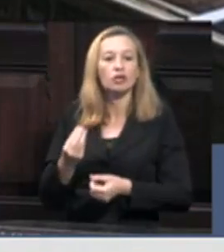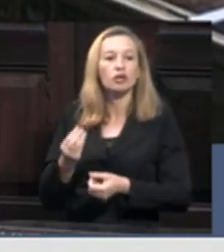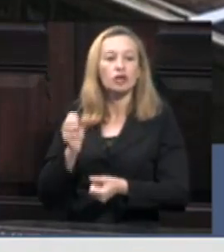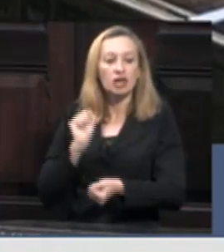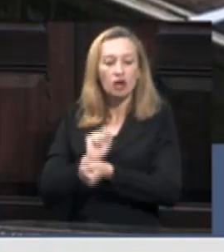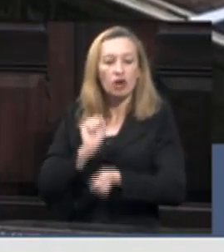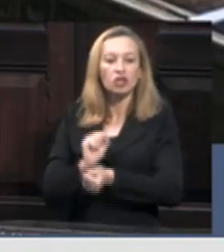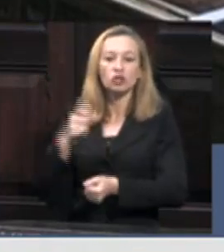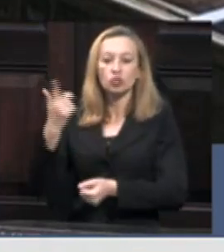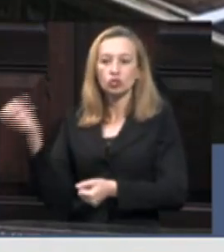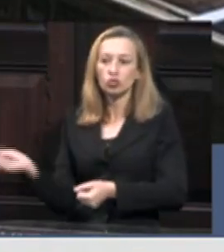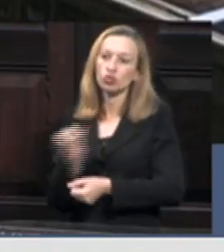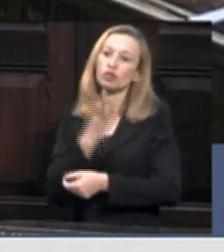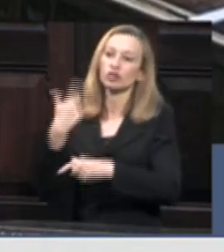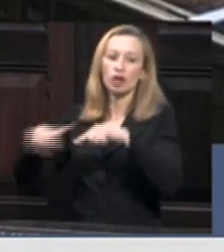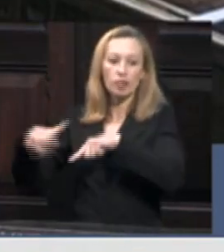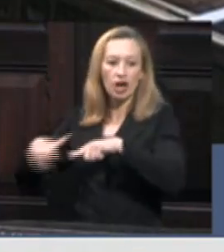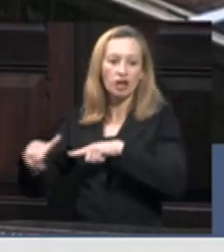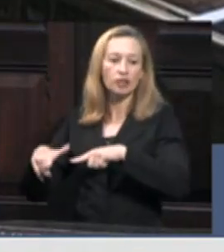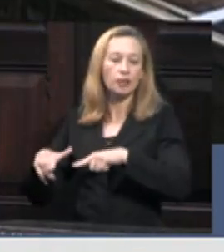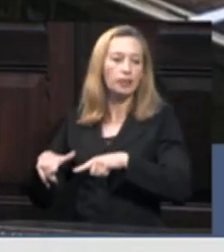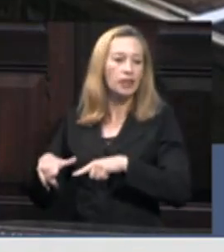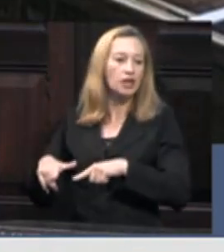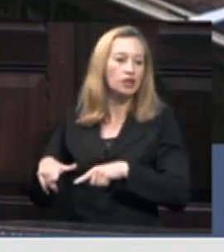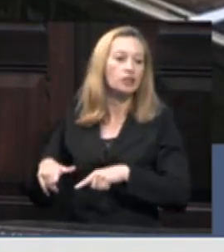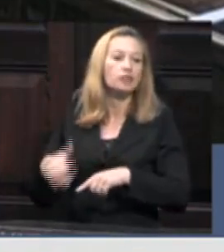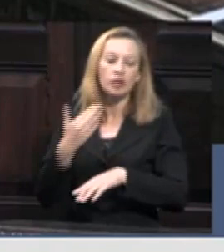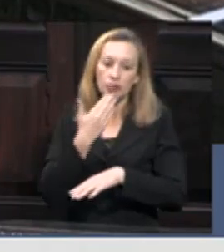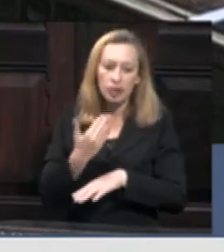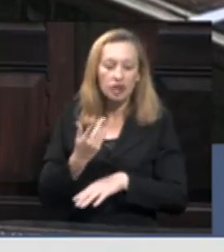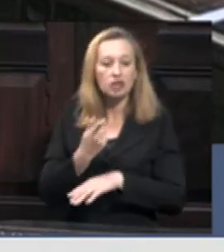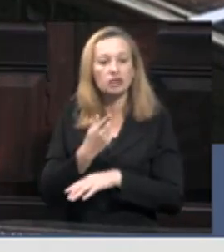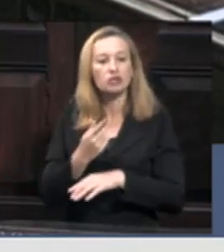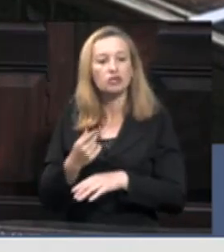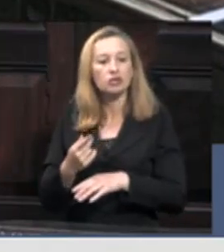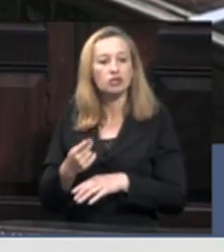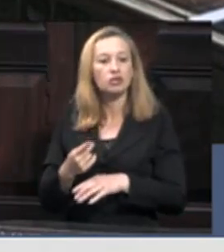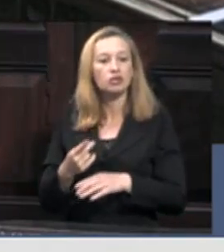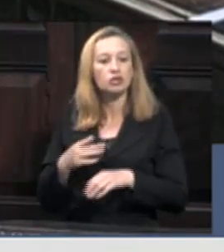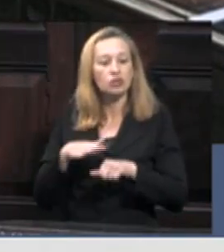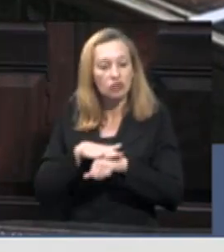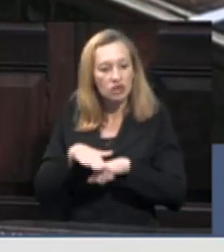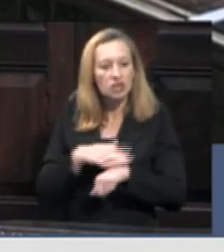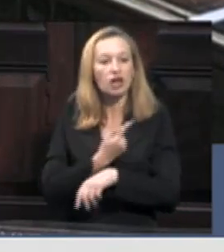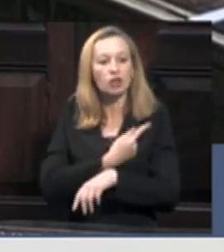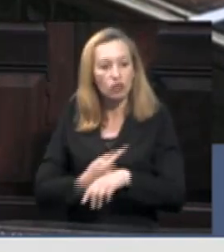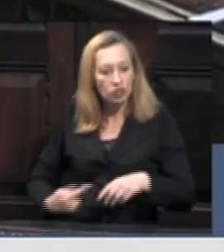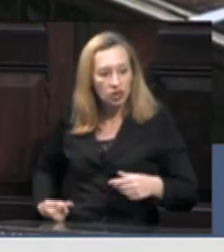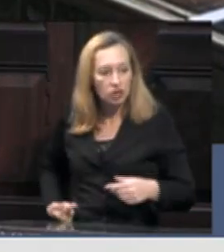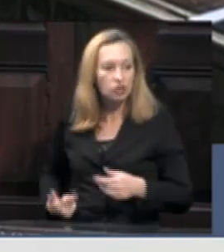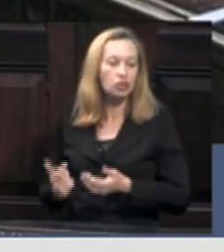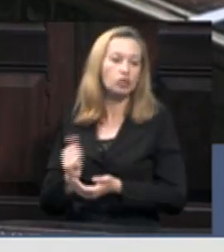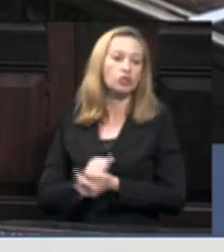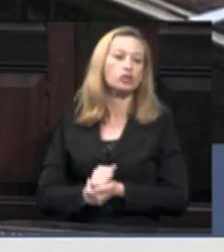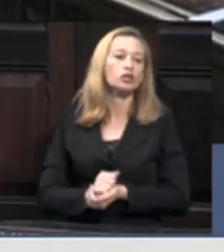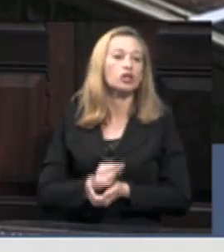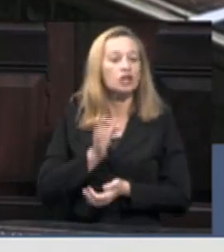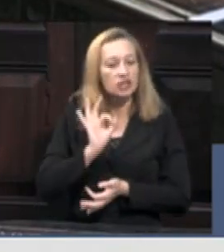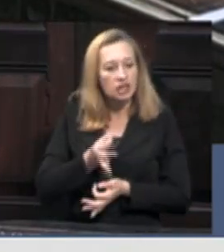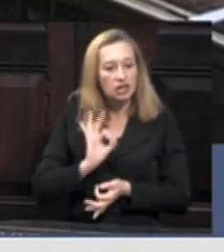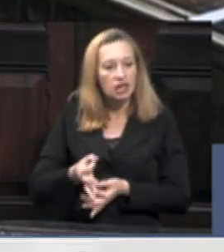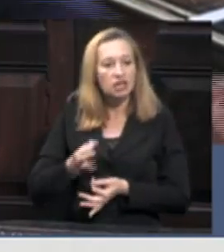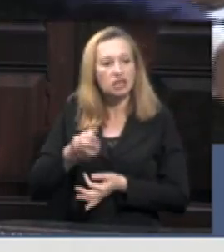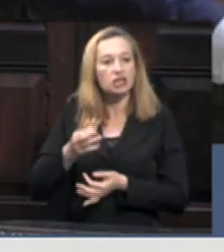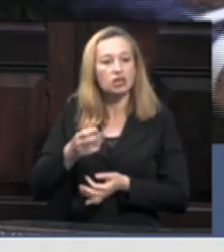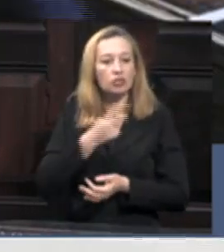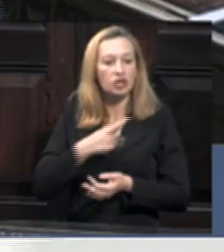tenho certeza que Vossa Excelência conseguirá. Eu já liguei para o governador se prontificou a olhar de novo, mas eu tenho certeza que com o apelo que faço a